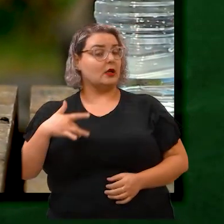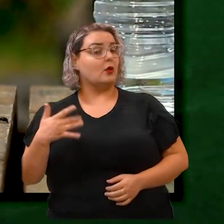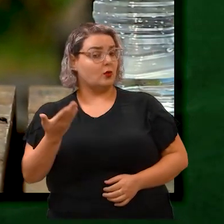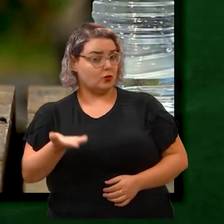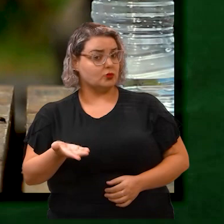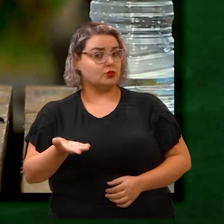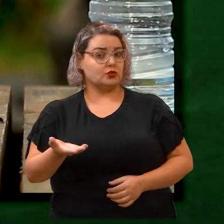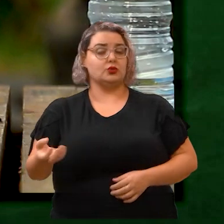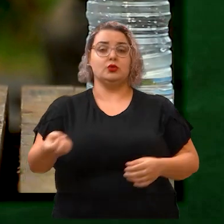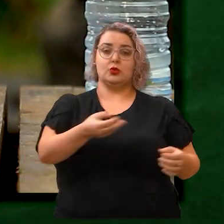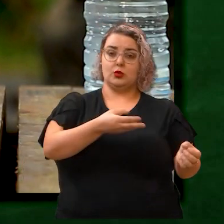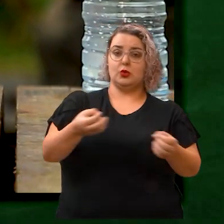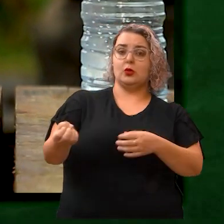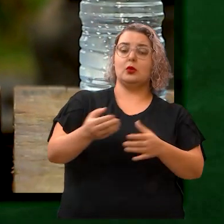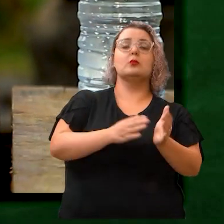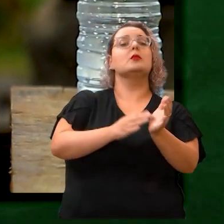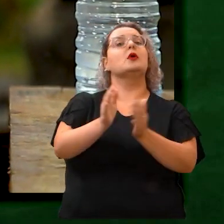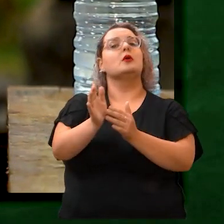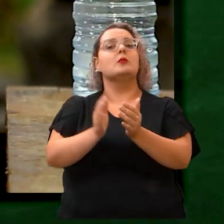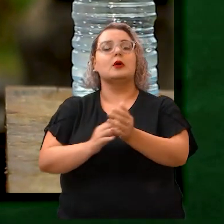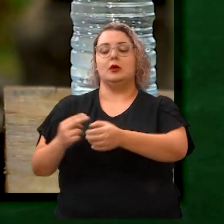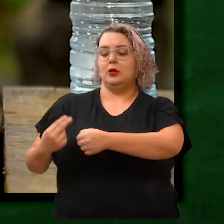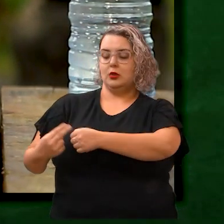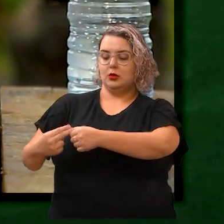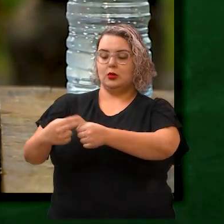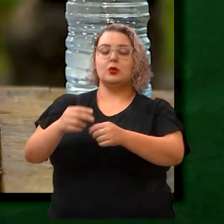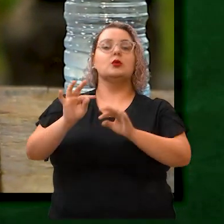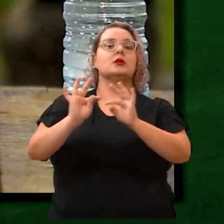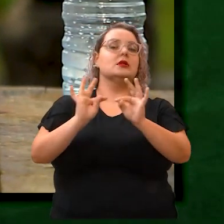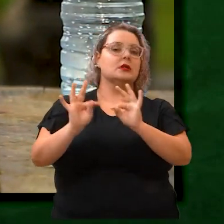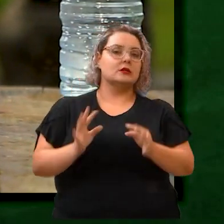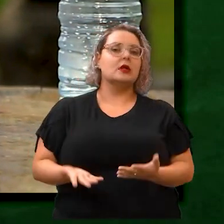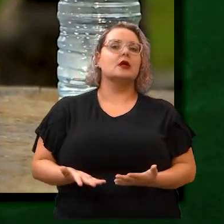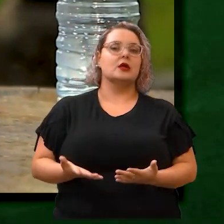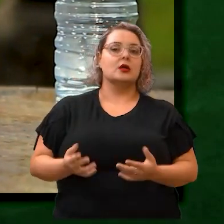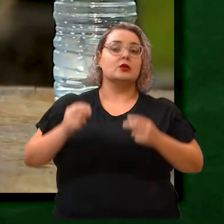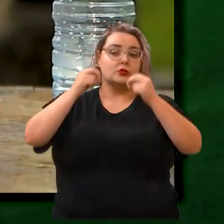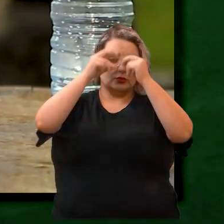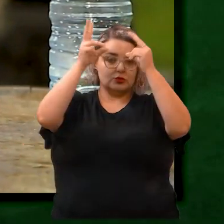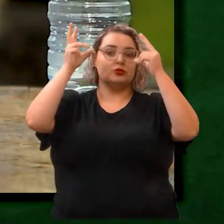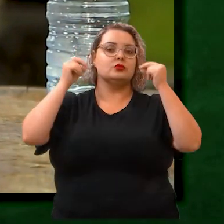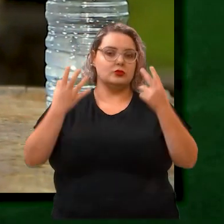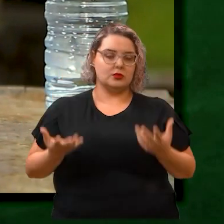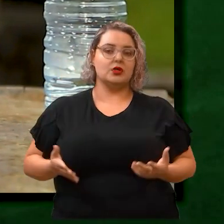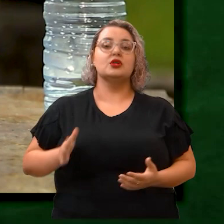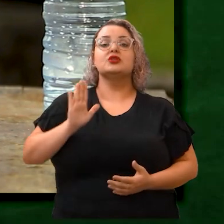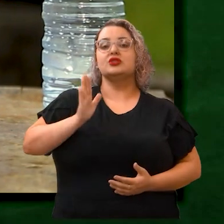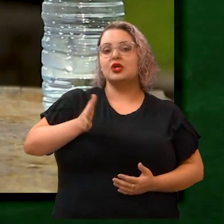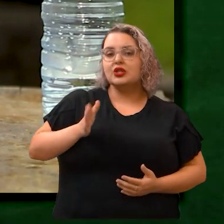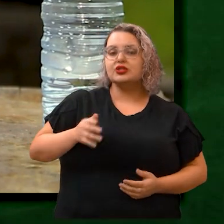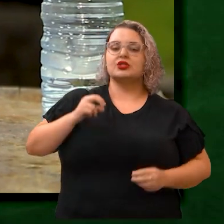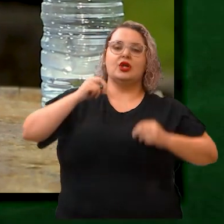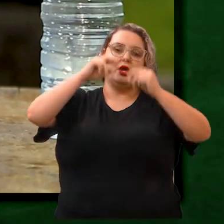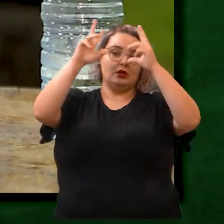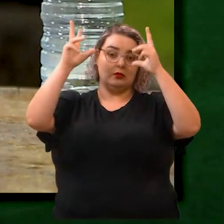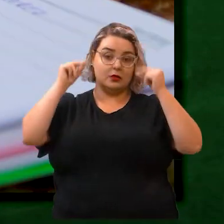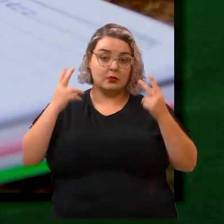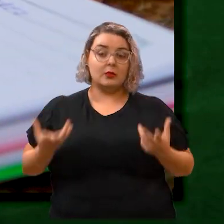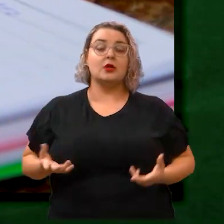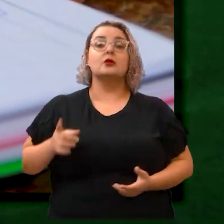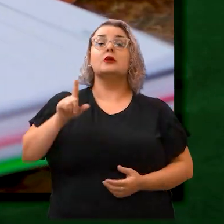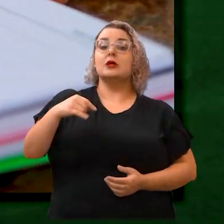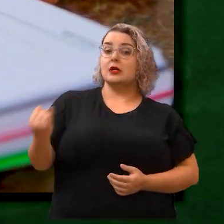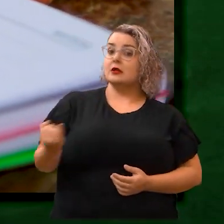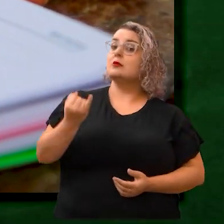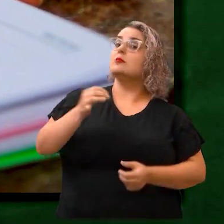Saúde atualmente está tendo concurso para Unicamp para técnico de enfermagem daqui a pouco vai ter enfermeiro e